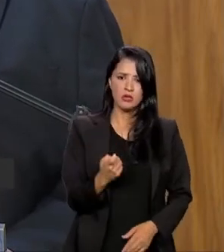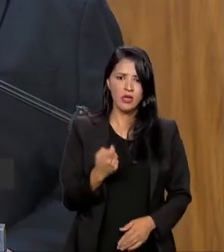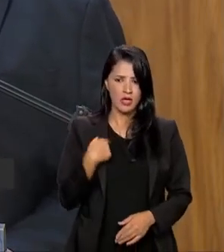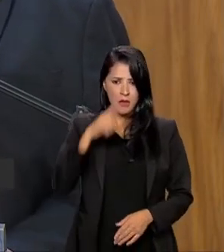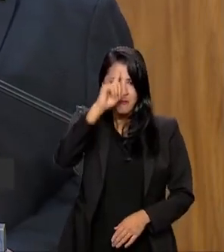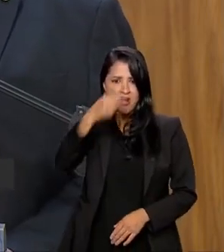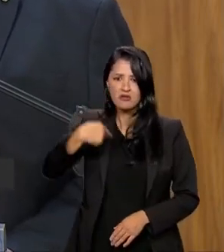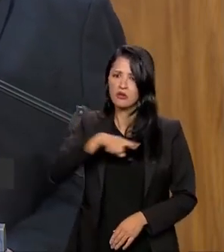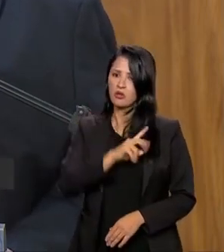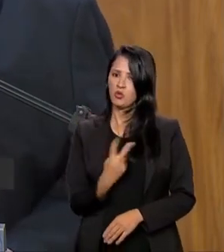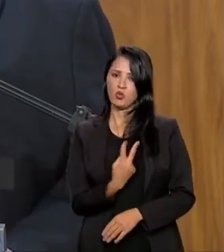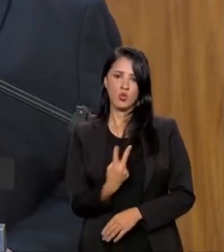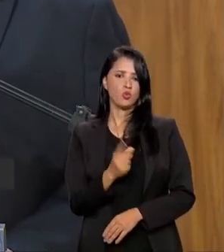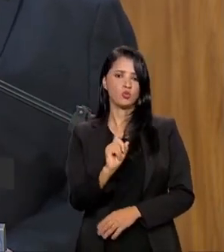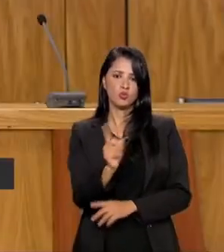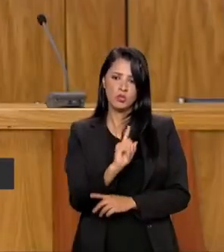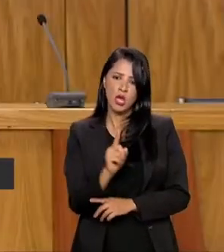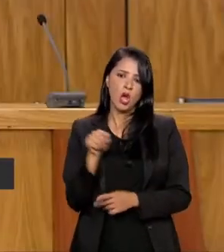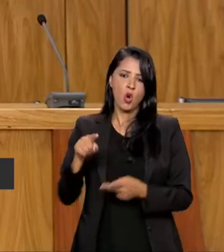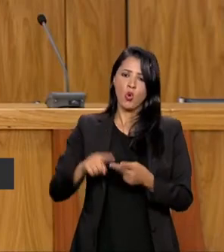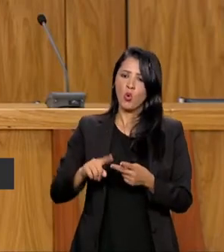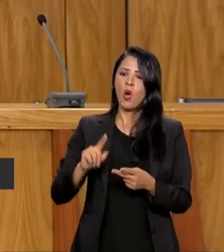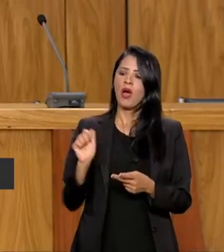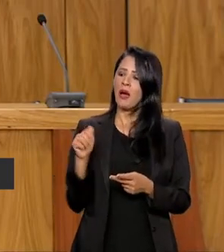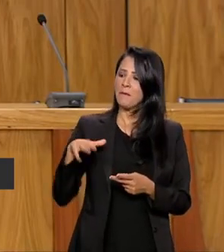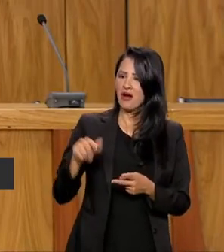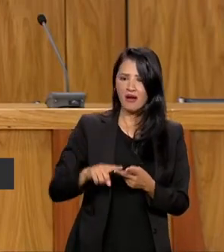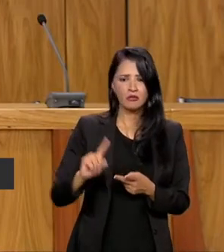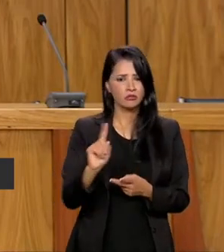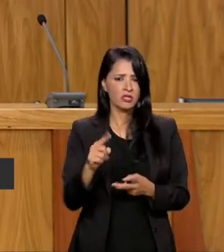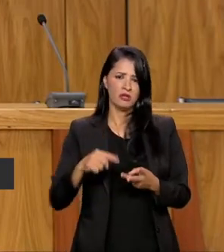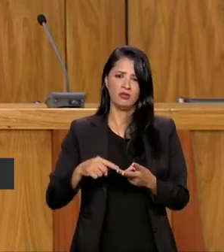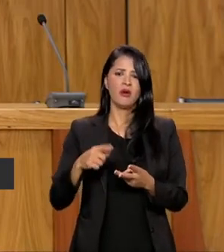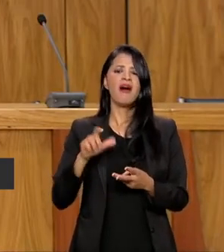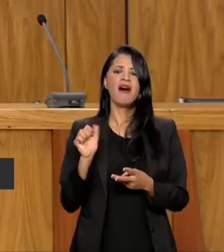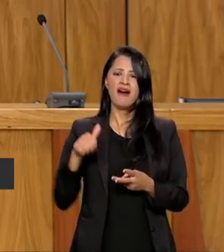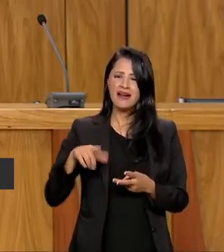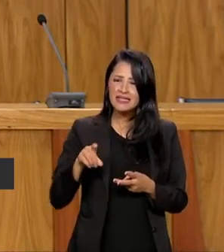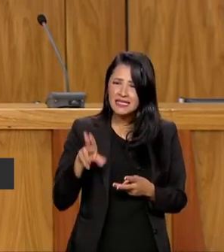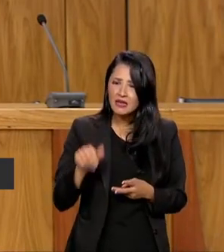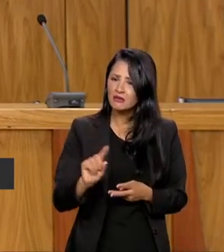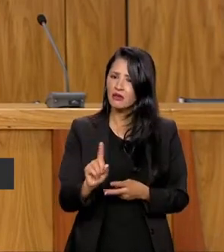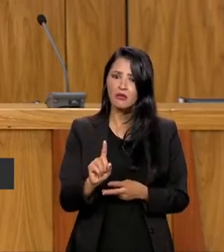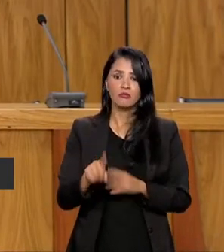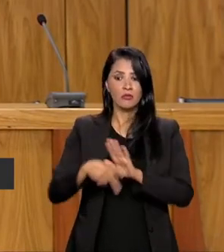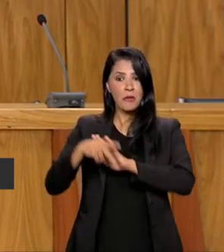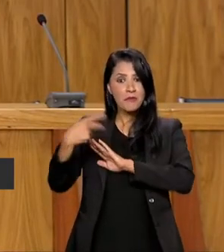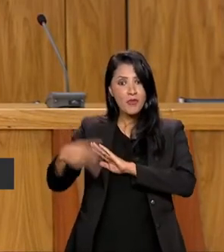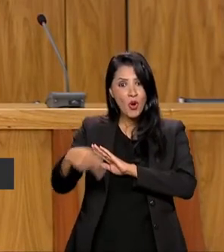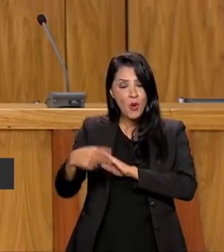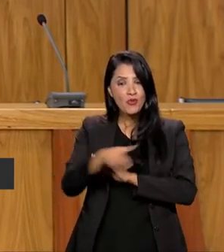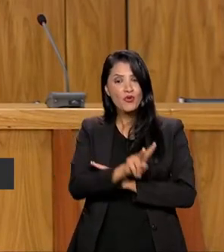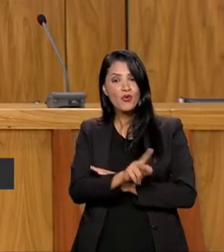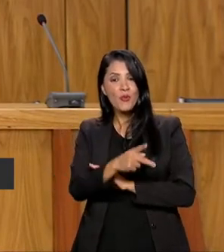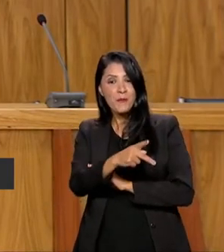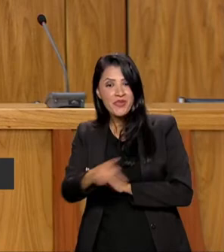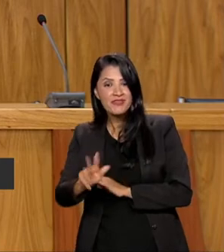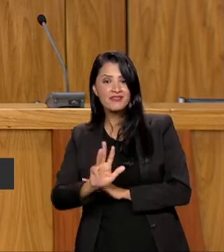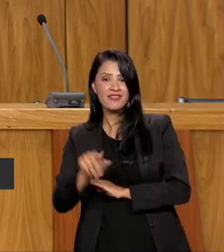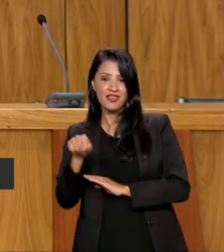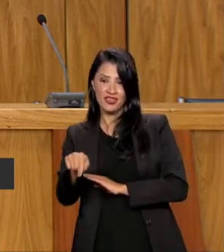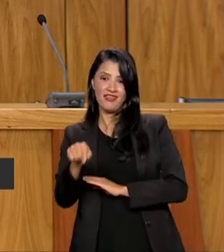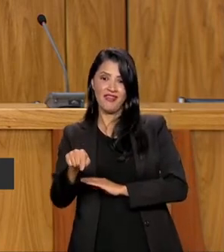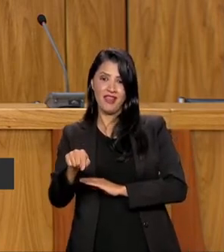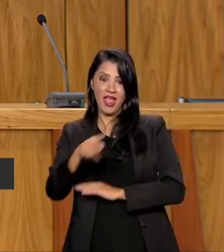nem o general Amaro, nem o doutor Andrei. Quem comanda é o presidente da República, ele que comanda, ele é o chefe. Então, nós não temos essas